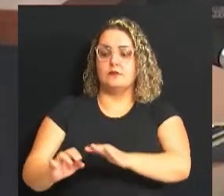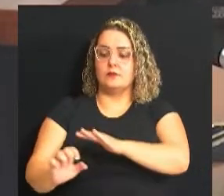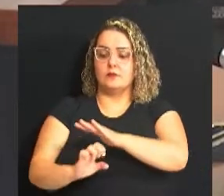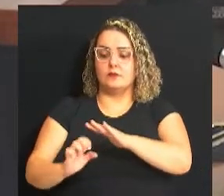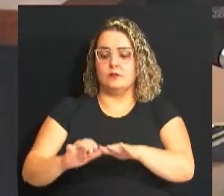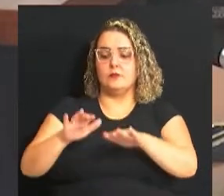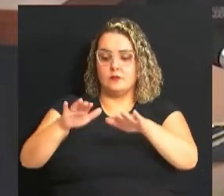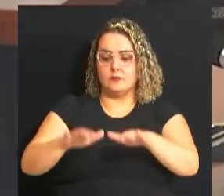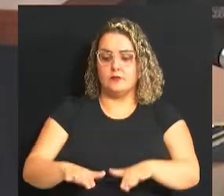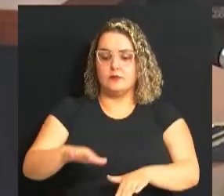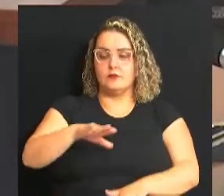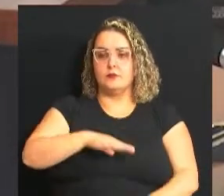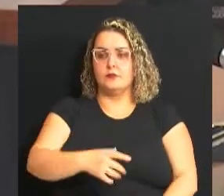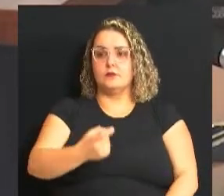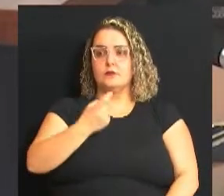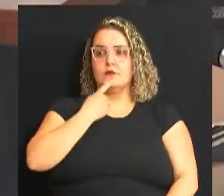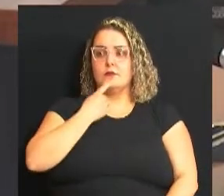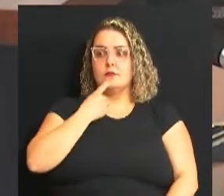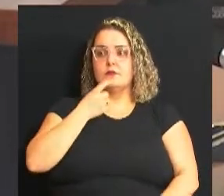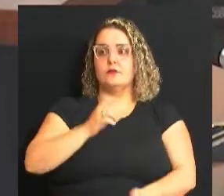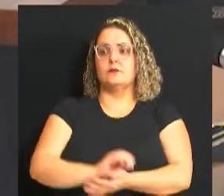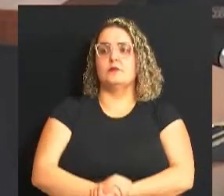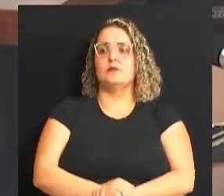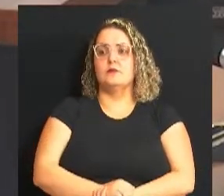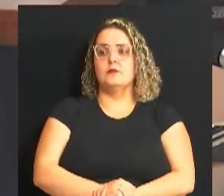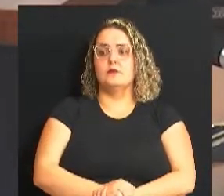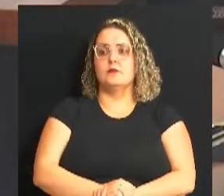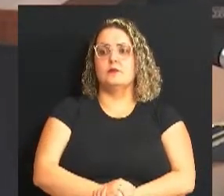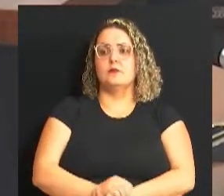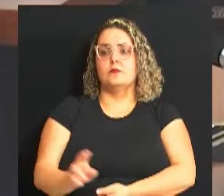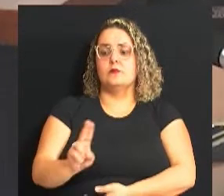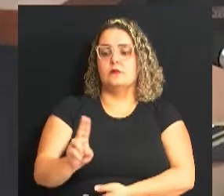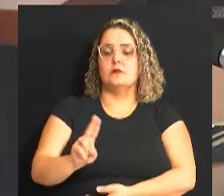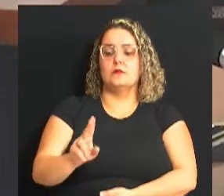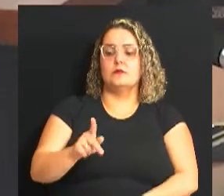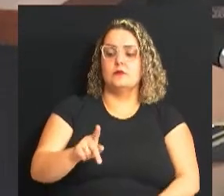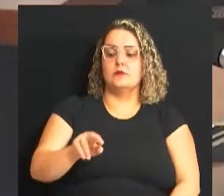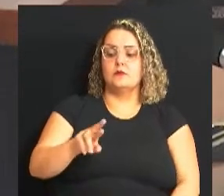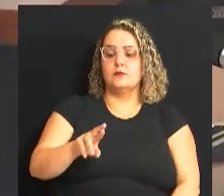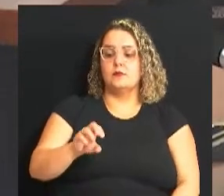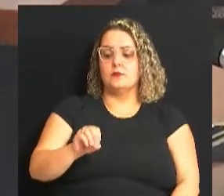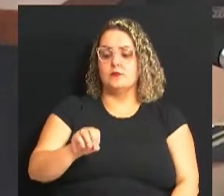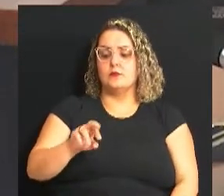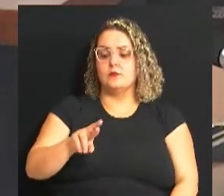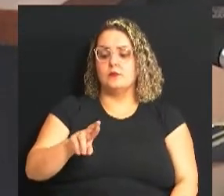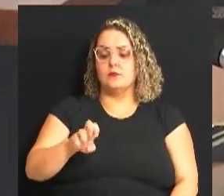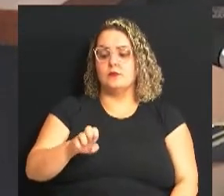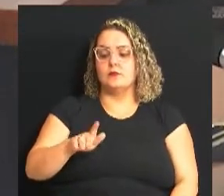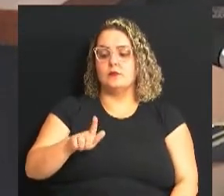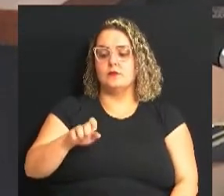instaladas no município de Campinas, denominado PRORegem 2.